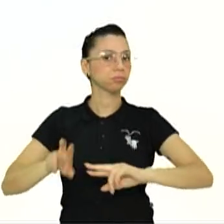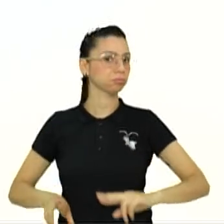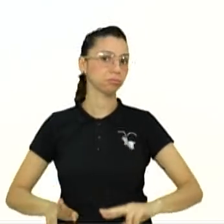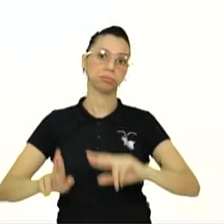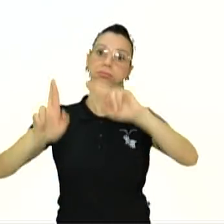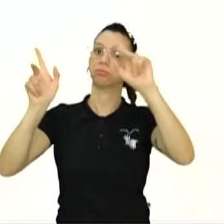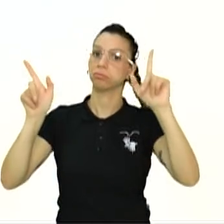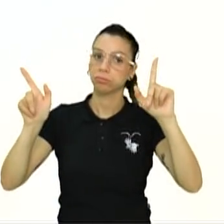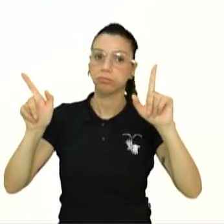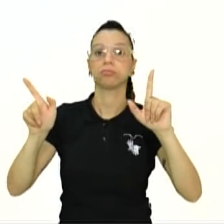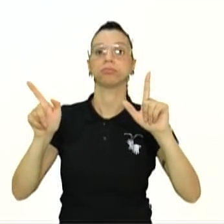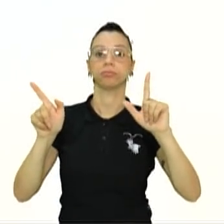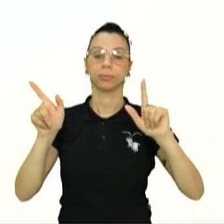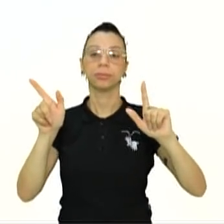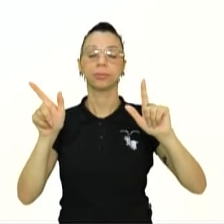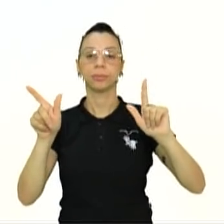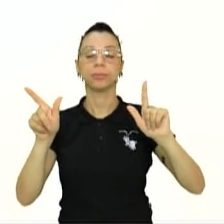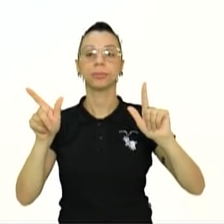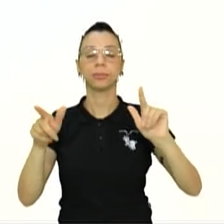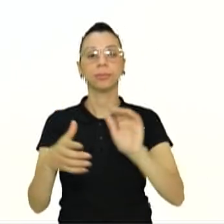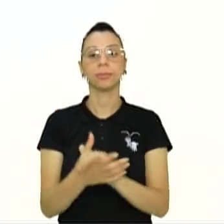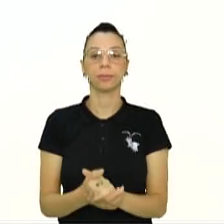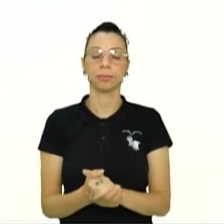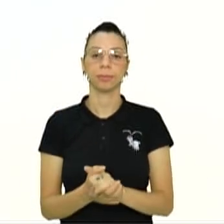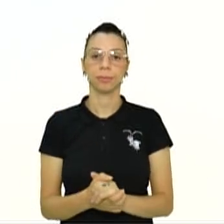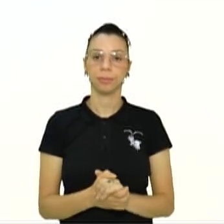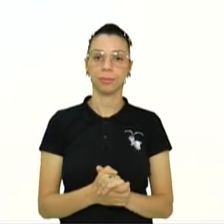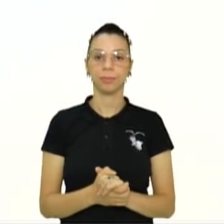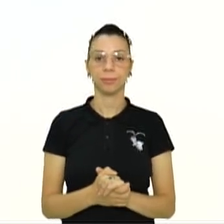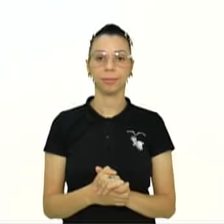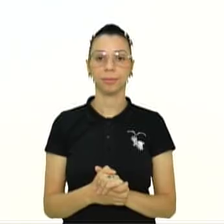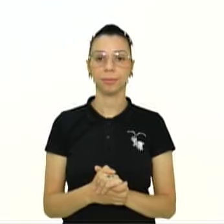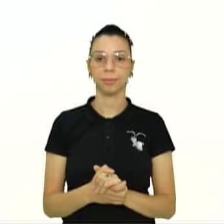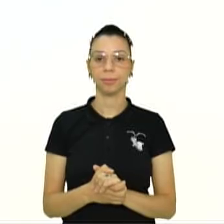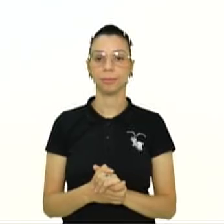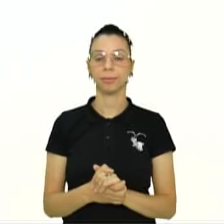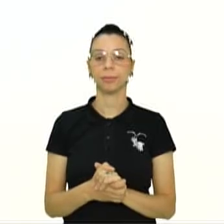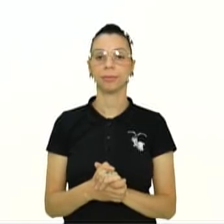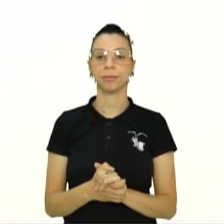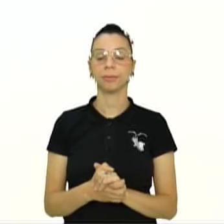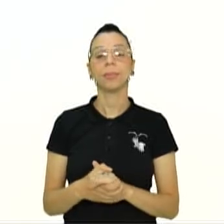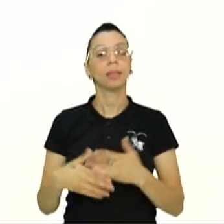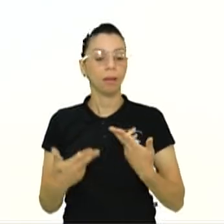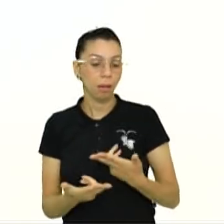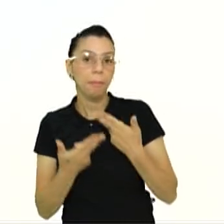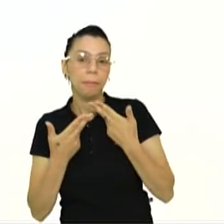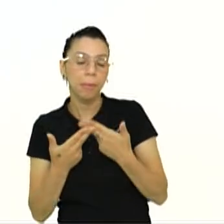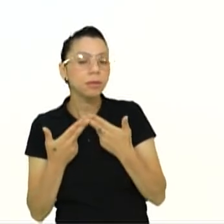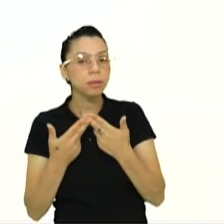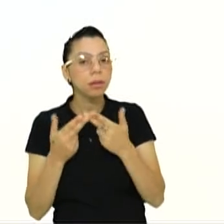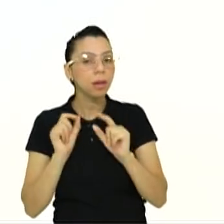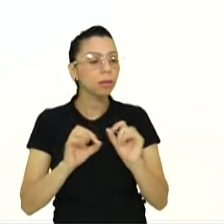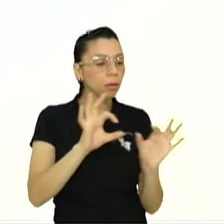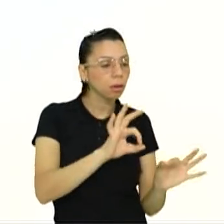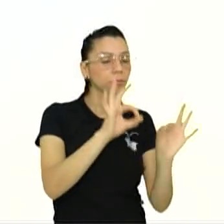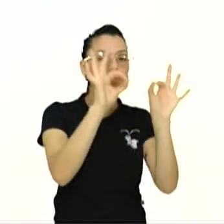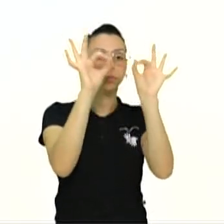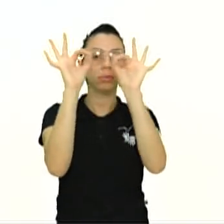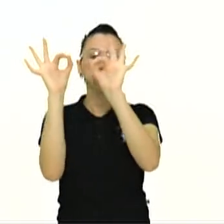tá? E ele requer um pouco assim mais de paciência para assistir o